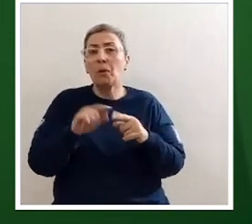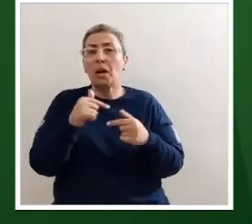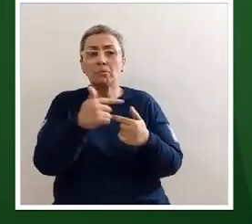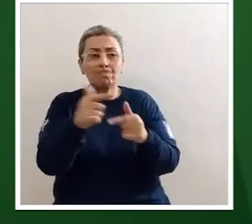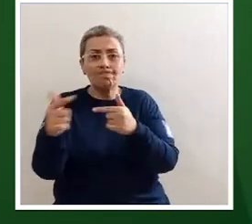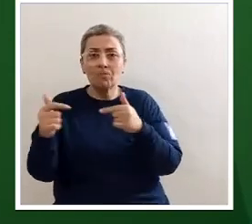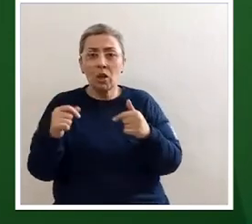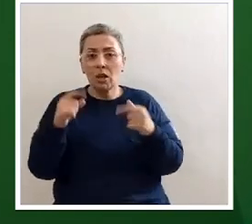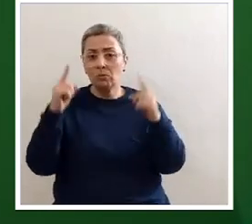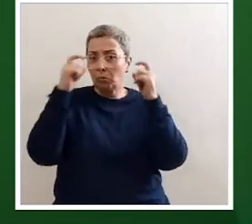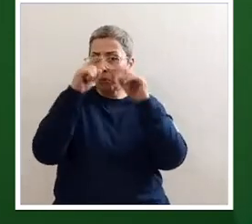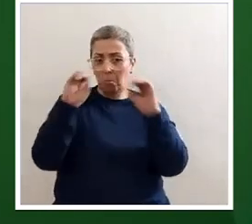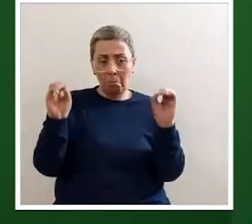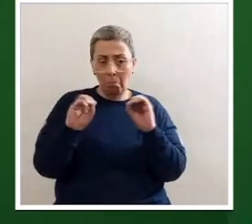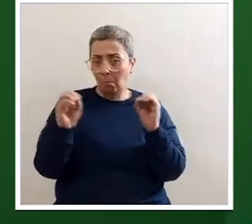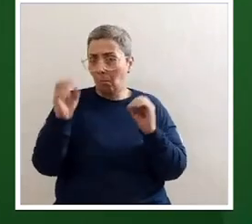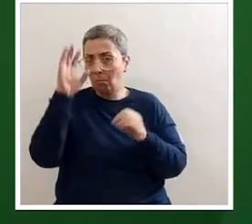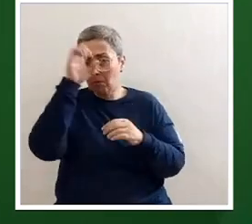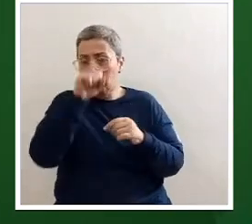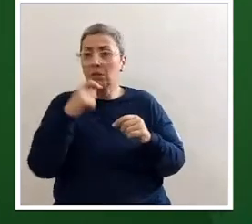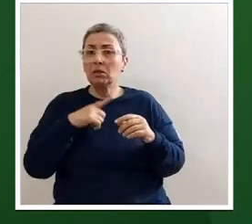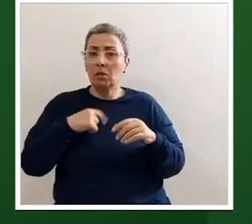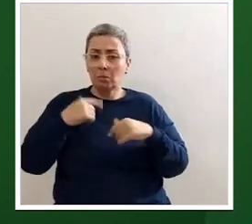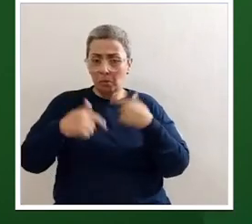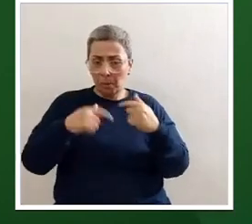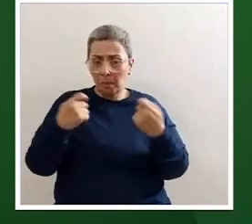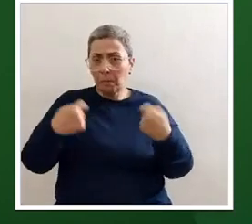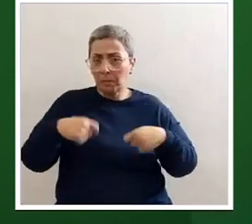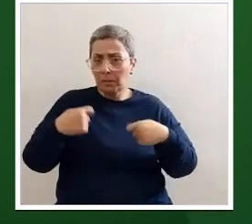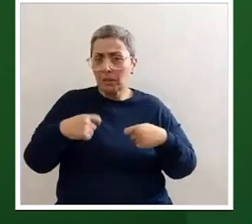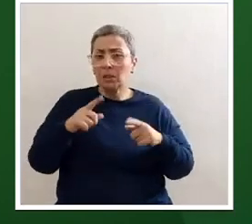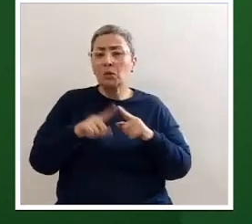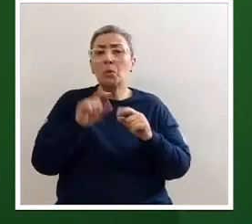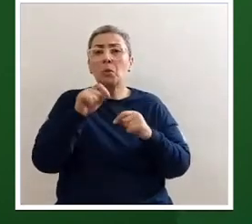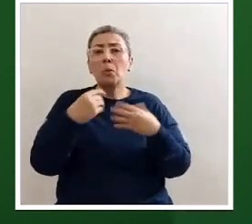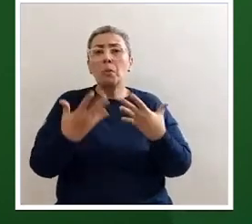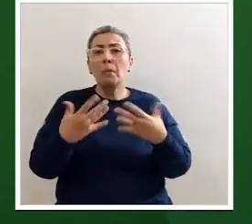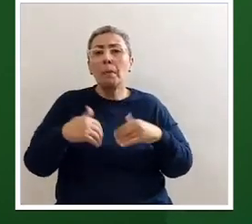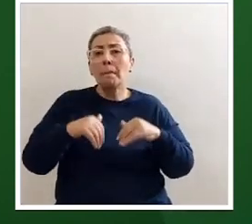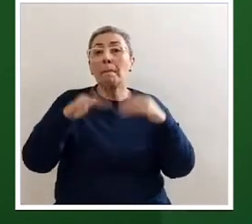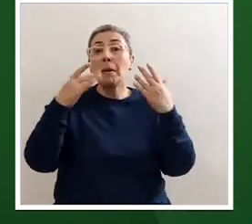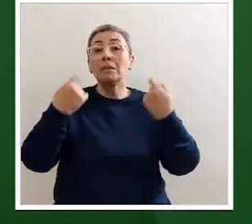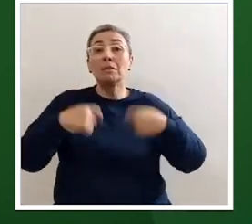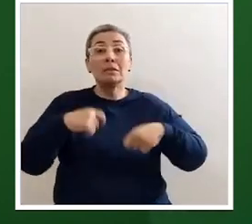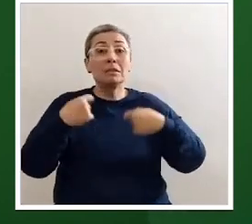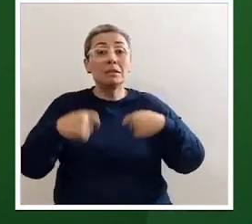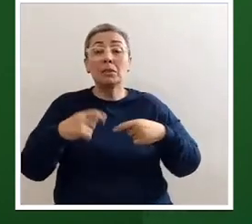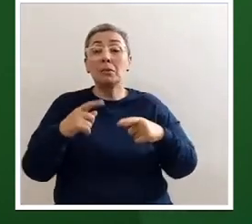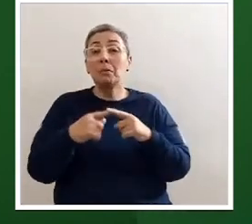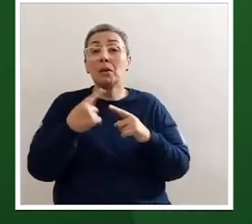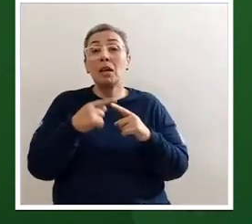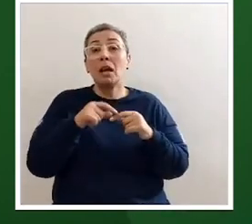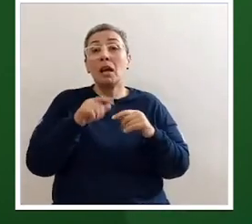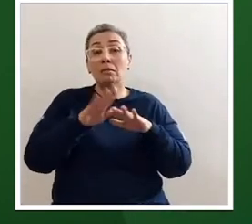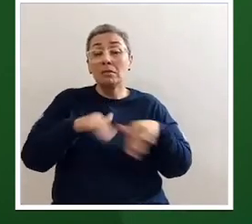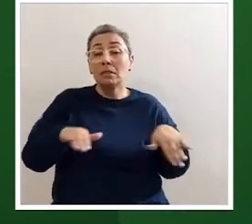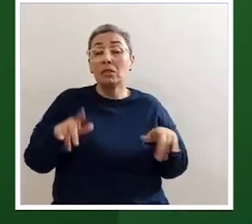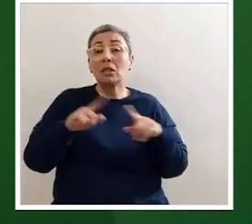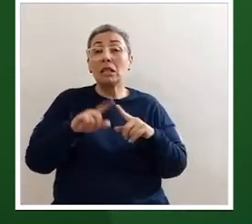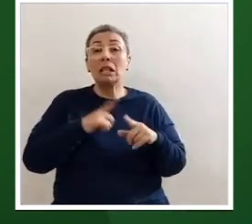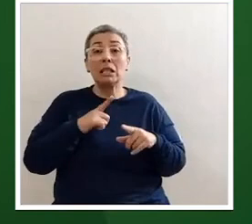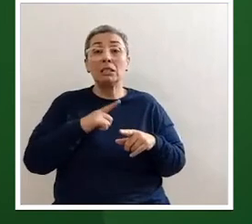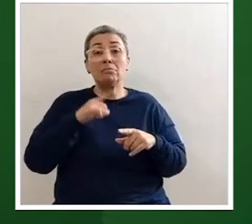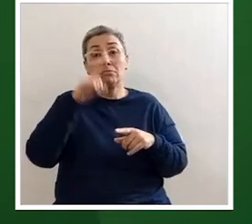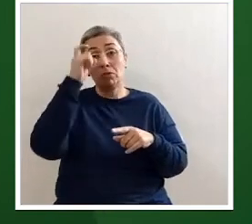tem dificuldade de aprendizagem ela se faz necessário e ela se faz mais necessária ainda para aquelas crianças que